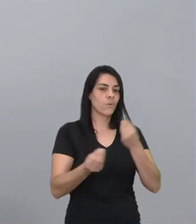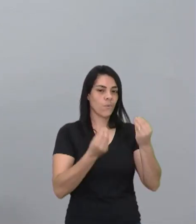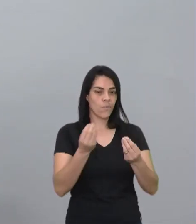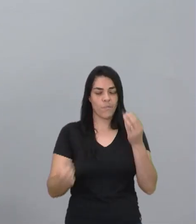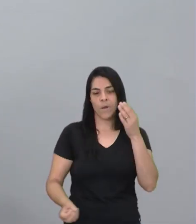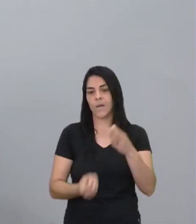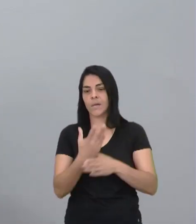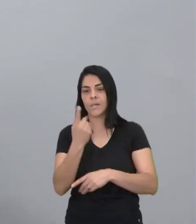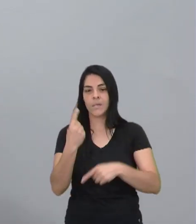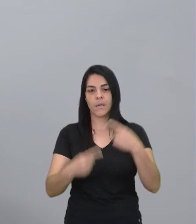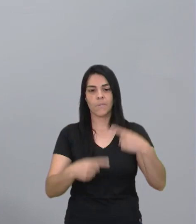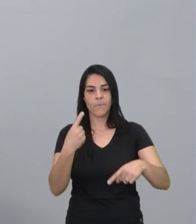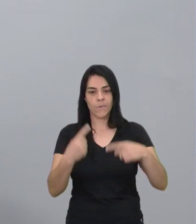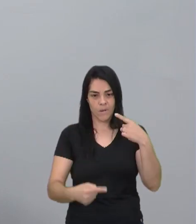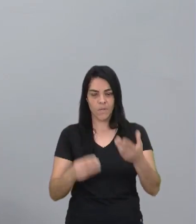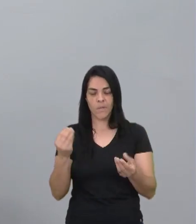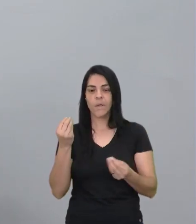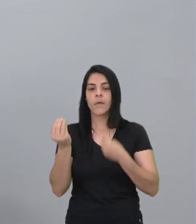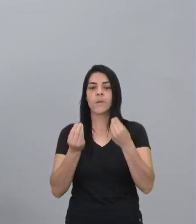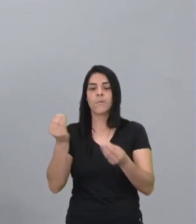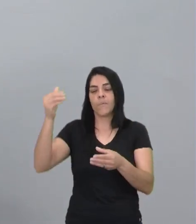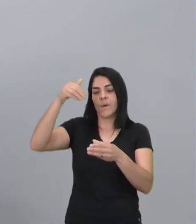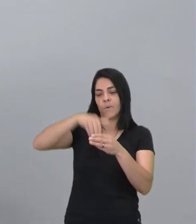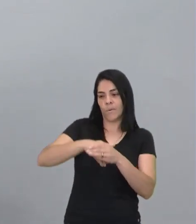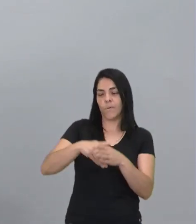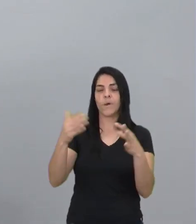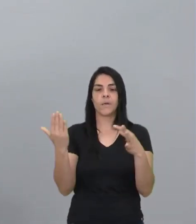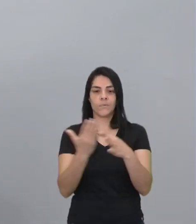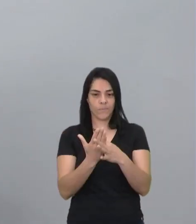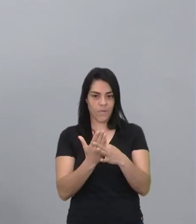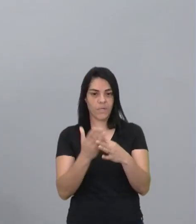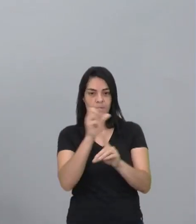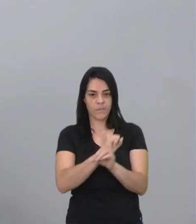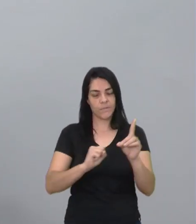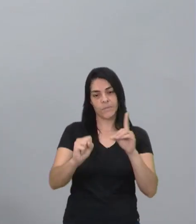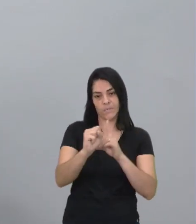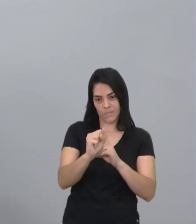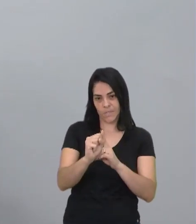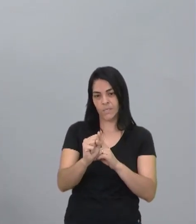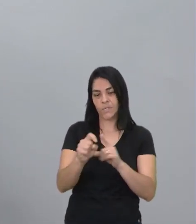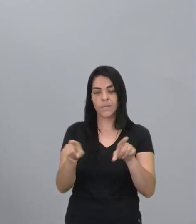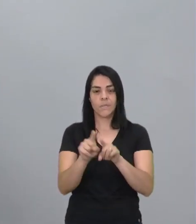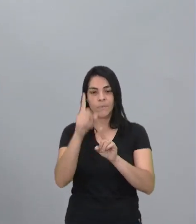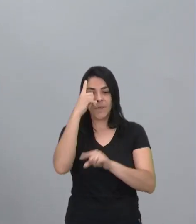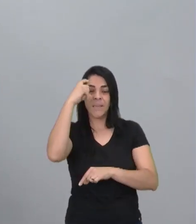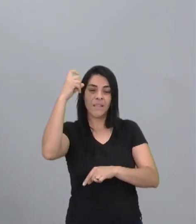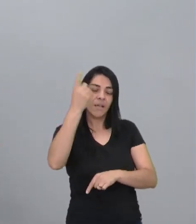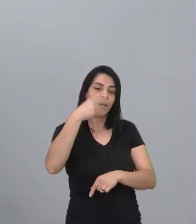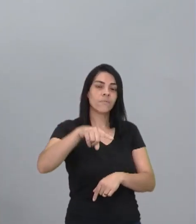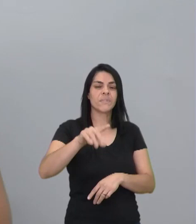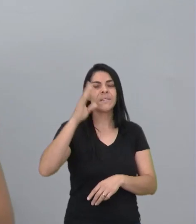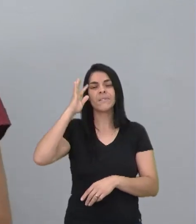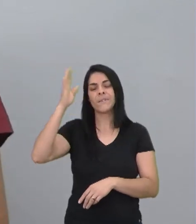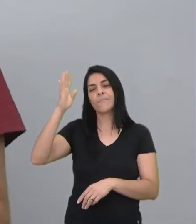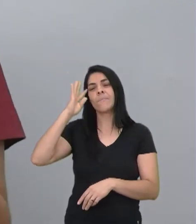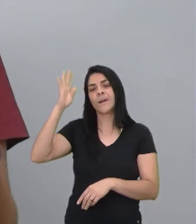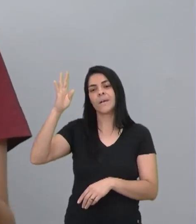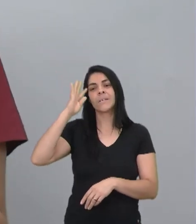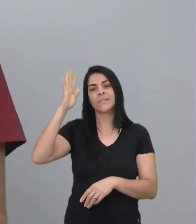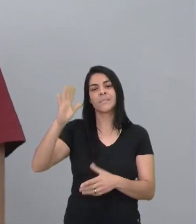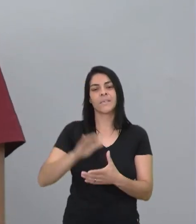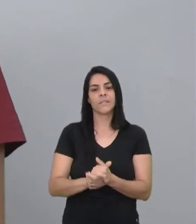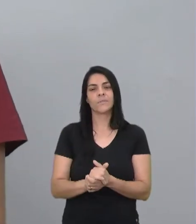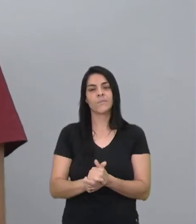públicas e como elas são inseridas nesse meio social, assim como também a ideia é que vocês criem, né, e imaginem aí